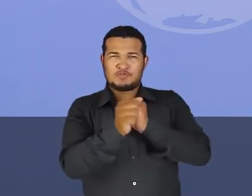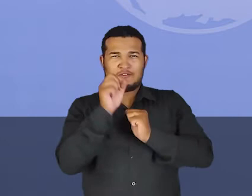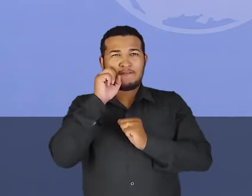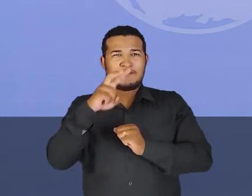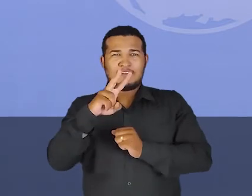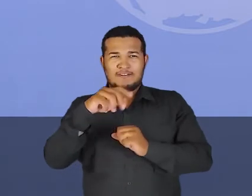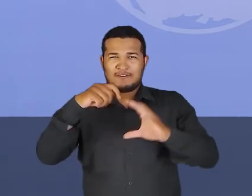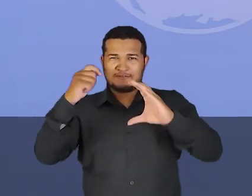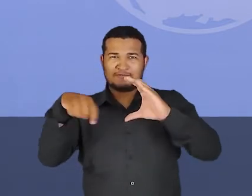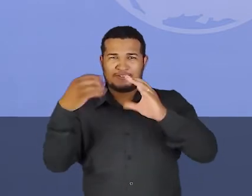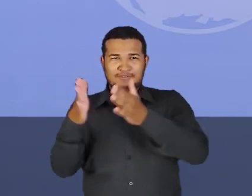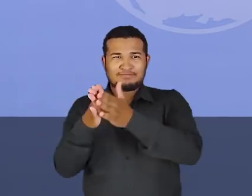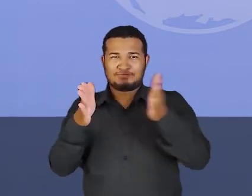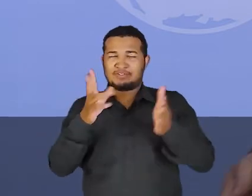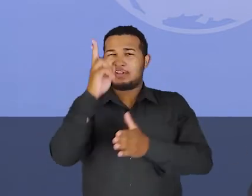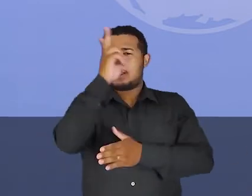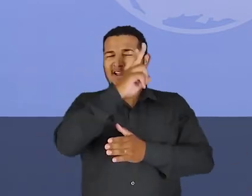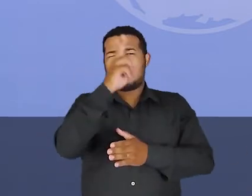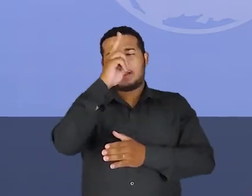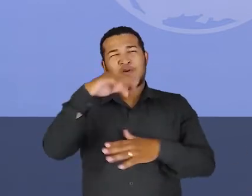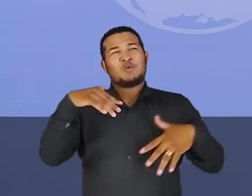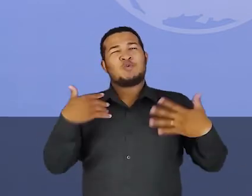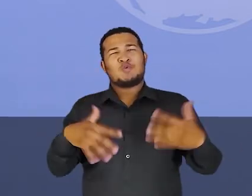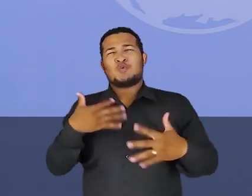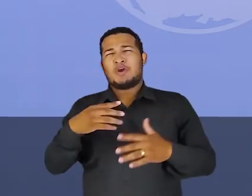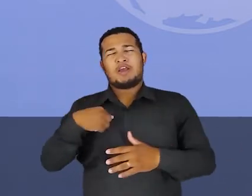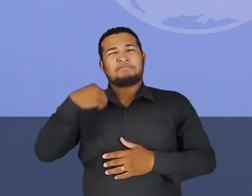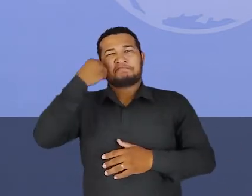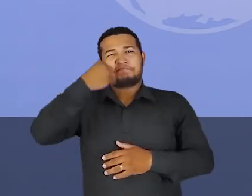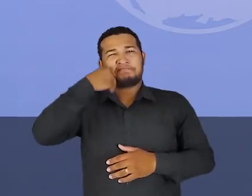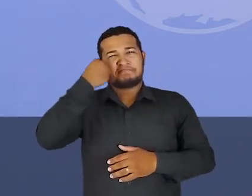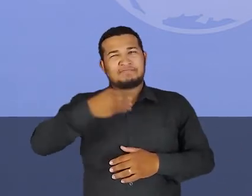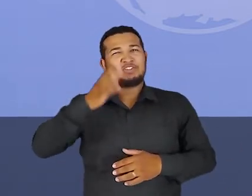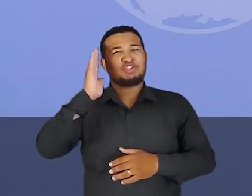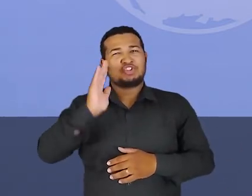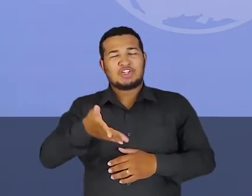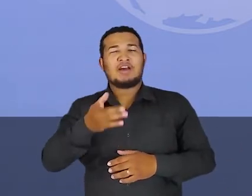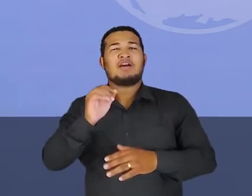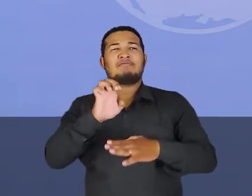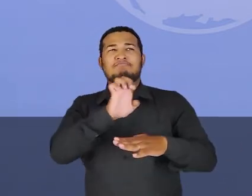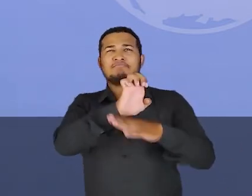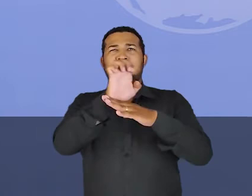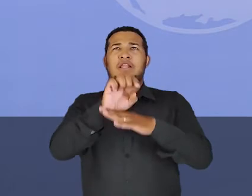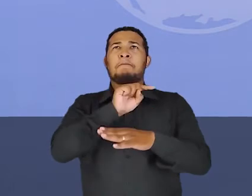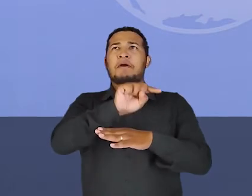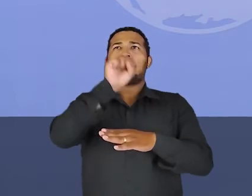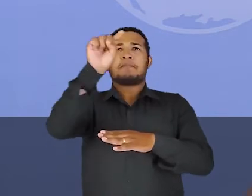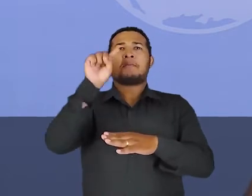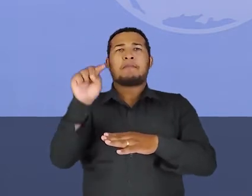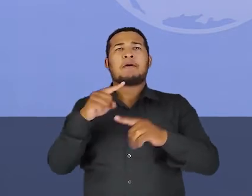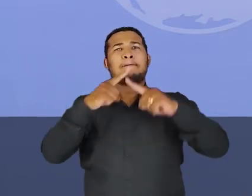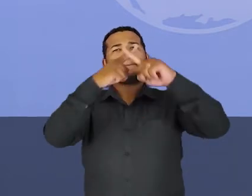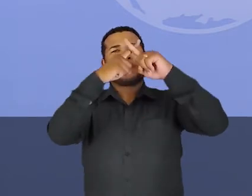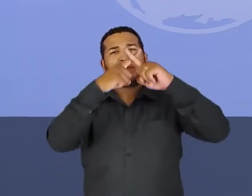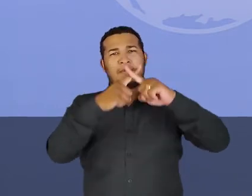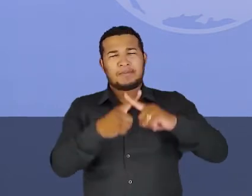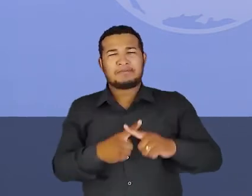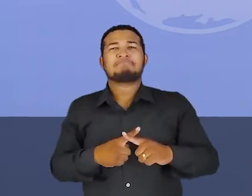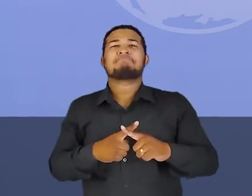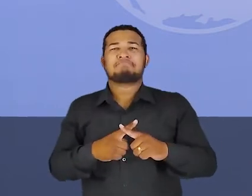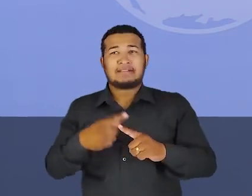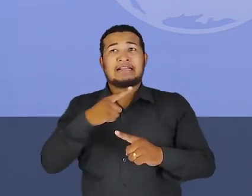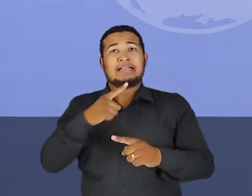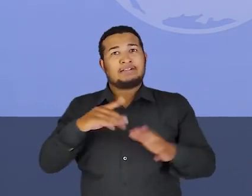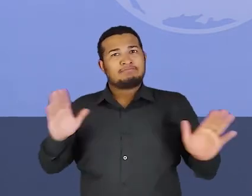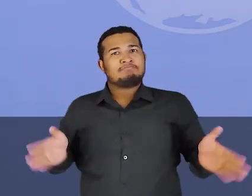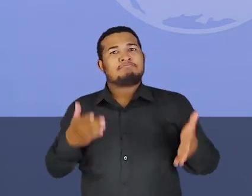agora, me fez lembrar de tantos momentos que eu vivenciei no nosso estado, com os jogos, na rede, com todas as competições